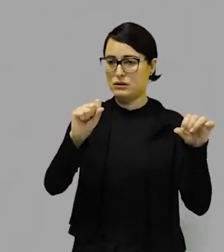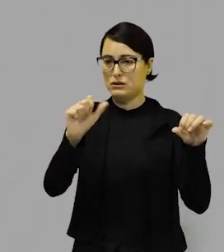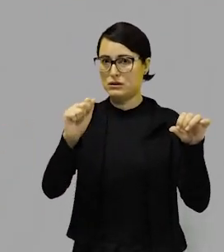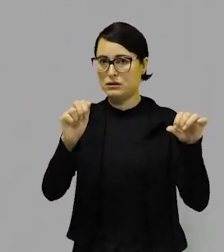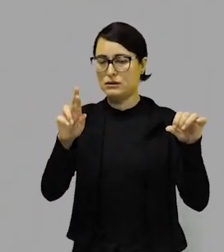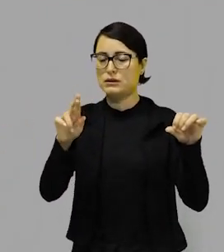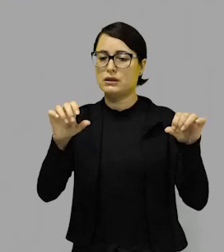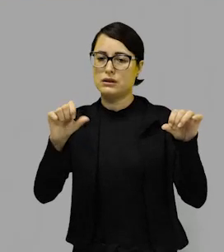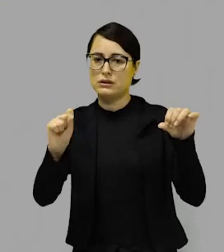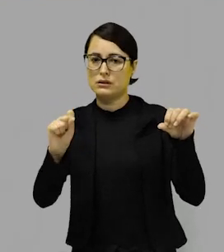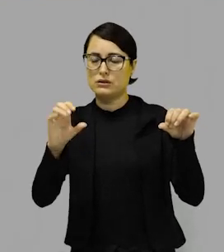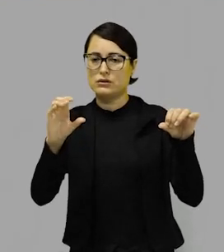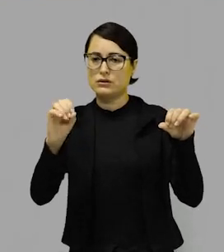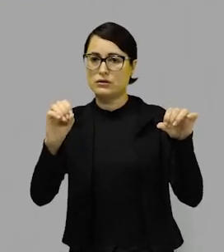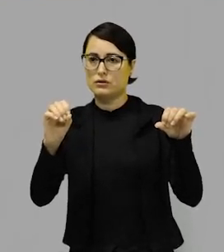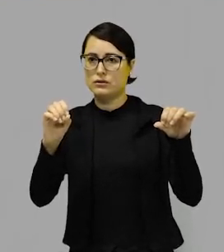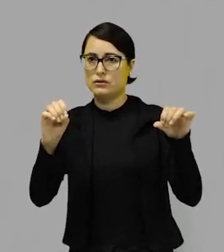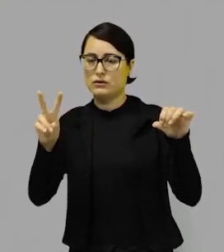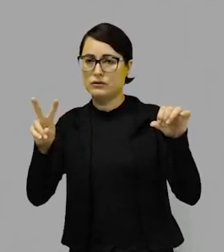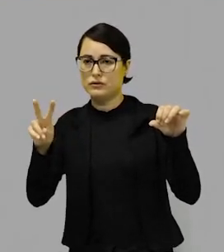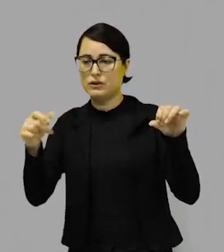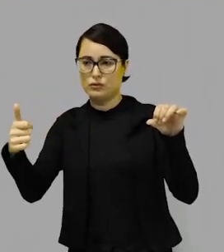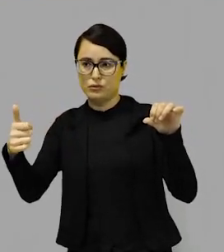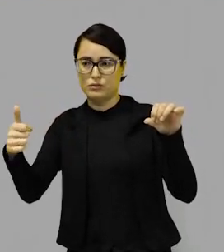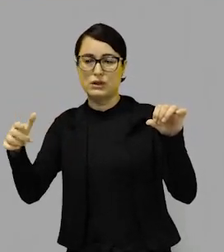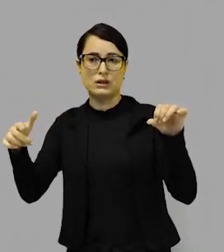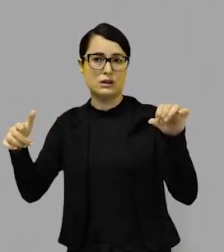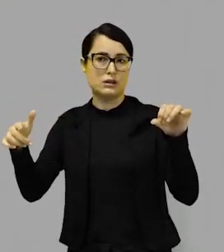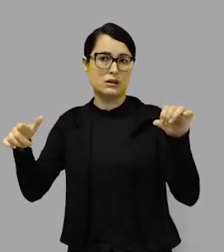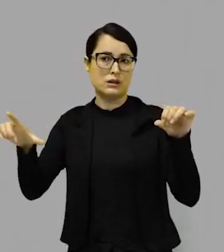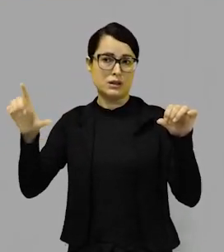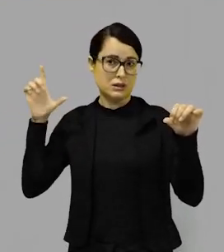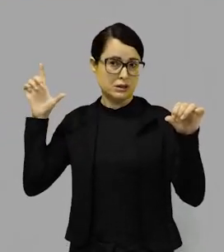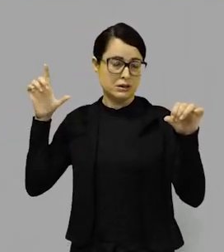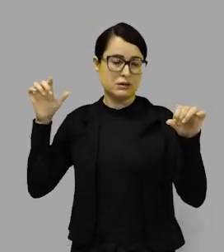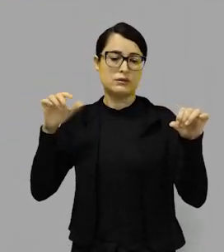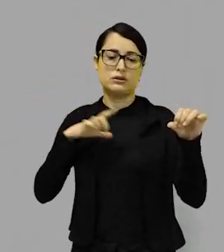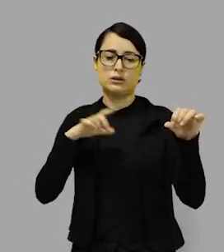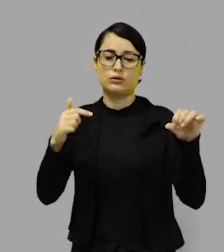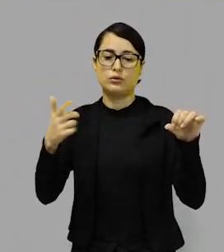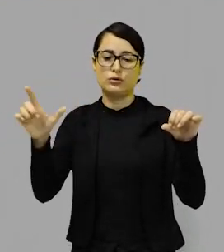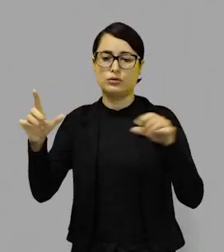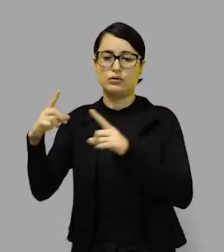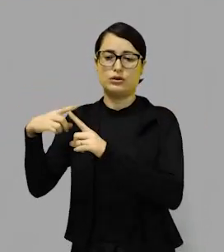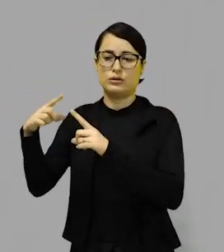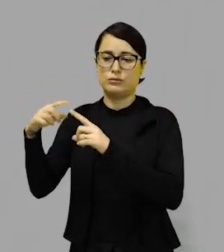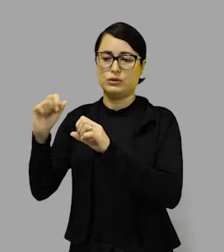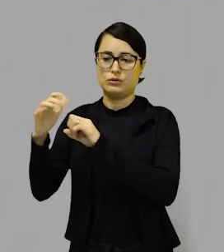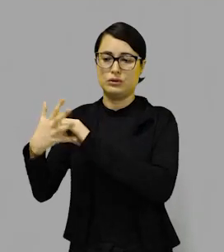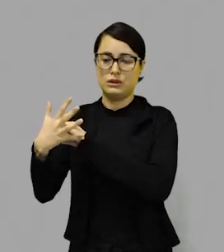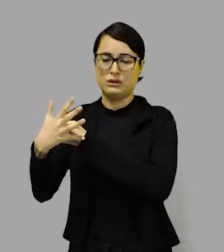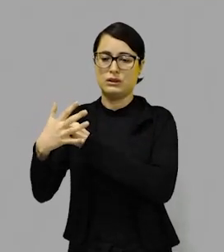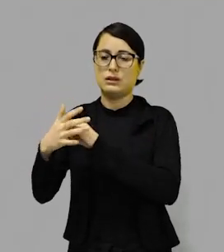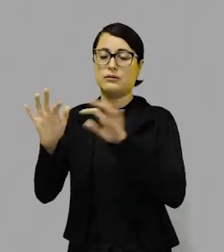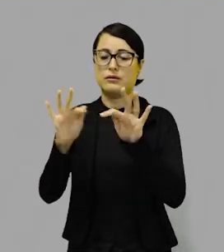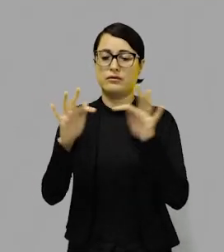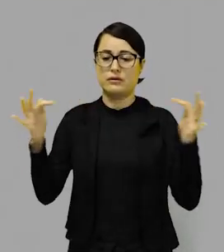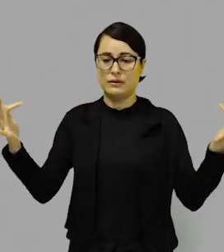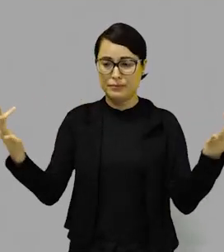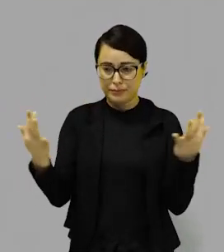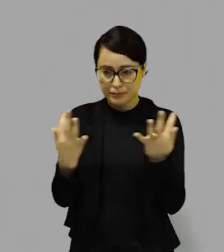SARS-CoV-2, existiu o SARS-CoV-1, que é um outro tipo de coronavírus. Existe uma família